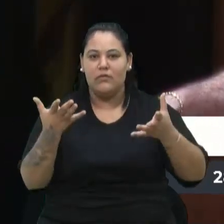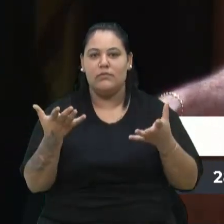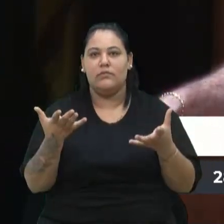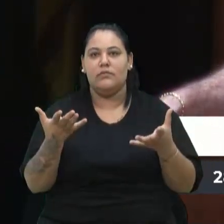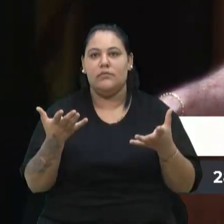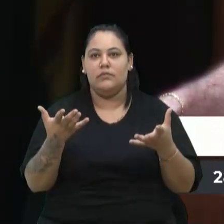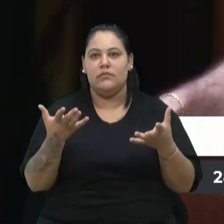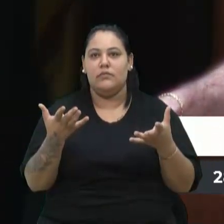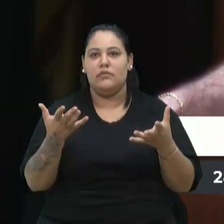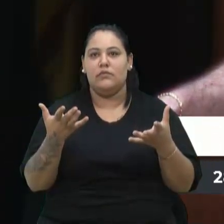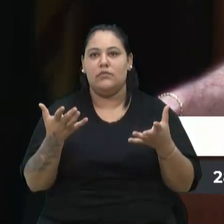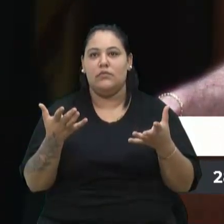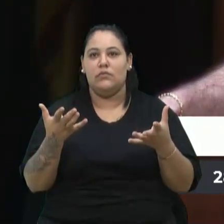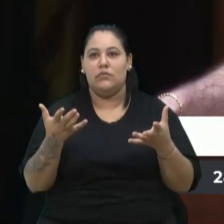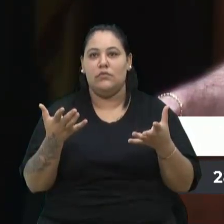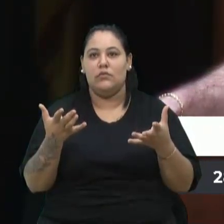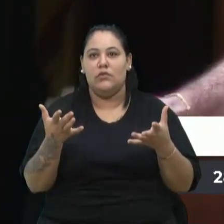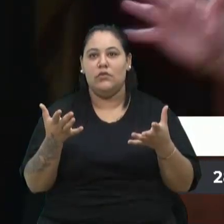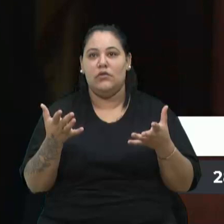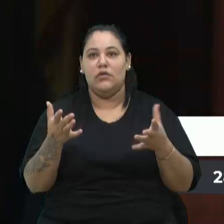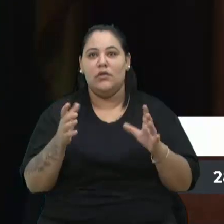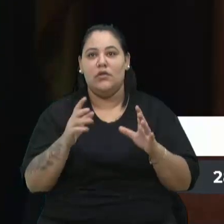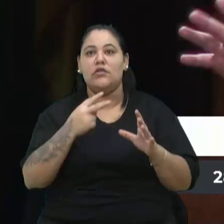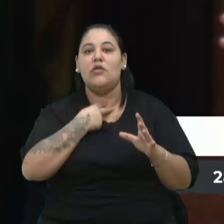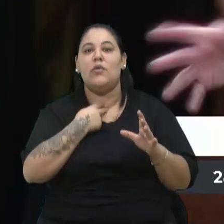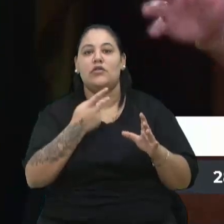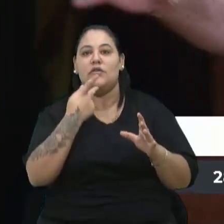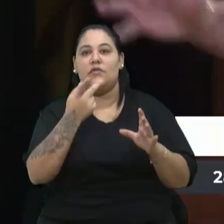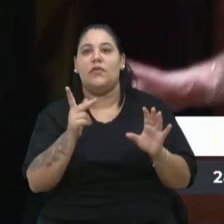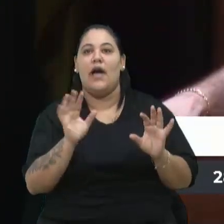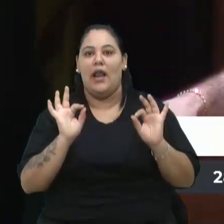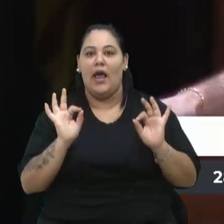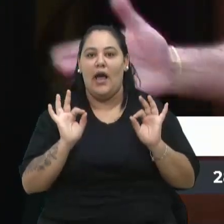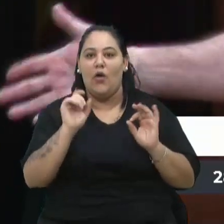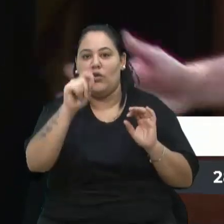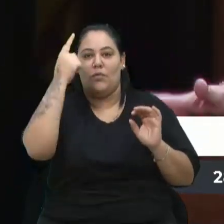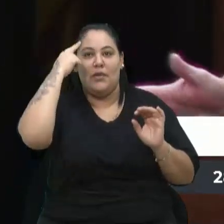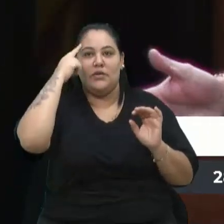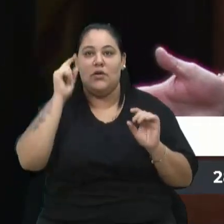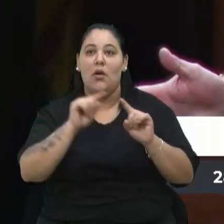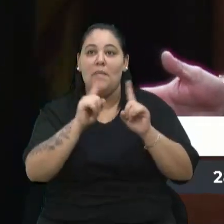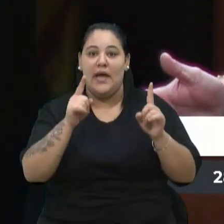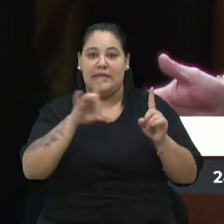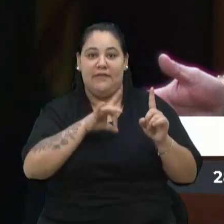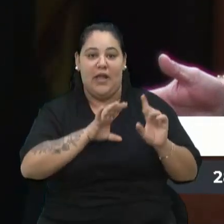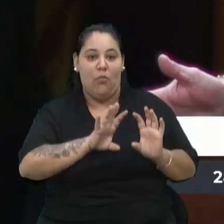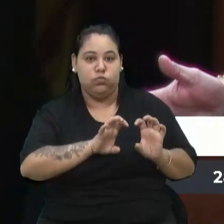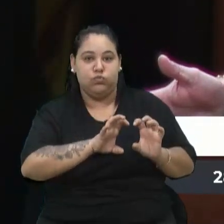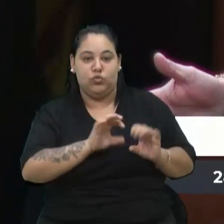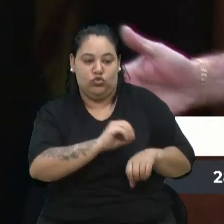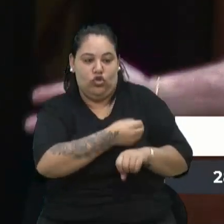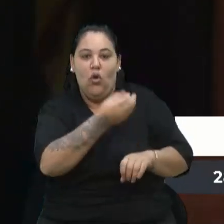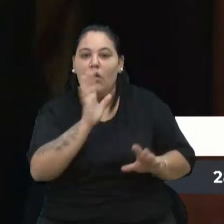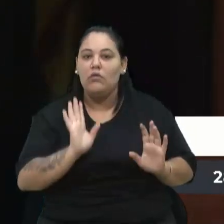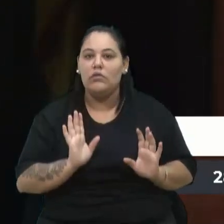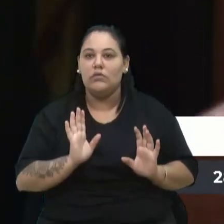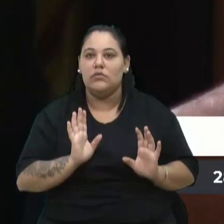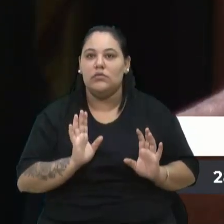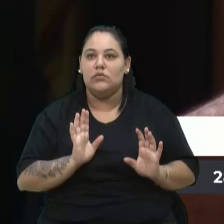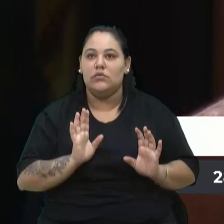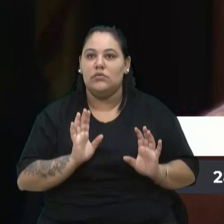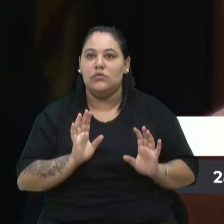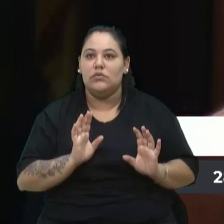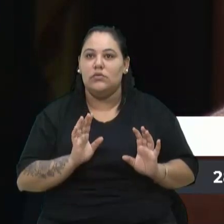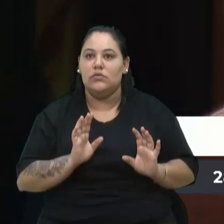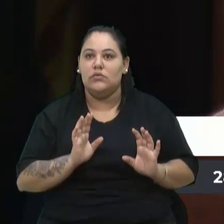Não dá nem para falar o que eu penso aqui, mas deve ter desculpa o termo, o traseiro de ouro. Uma declaração de líder da bancada. Para estar sentado